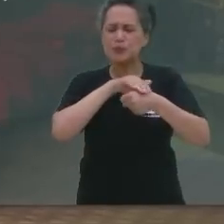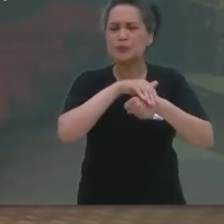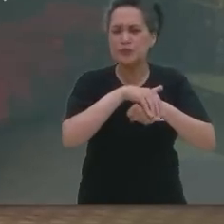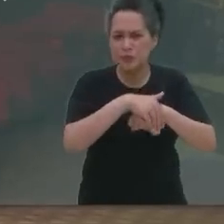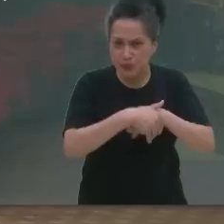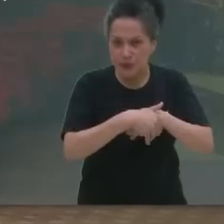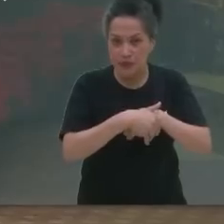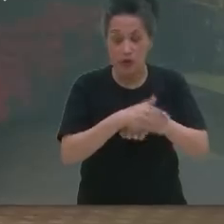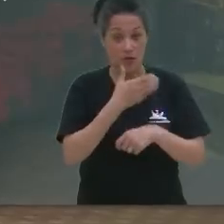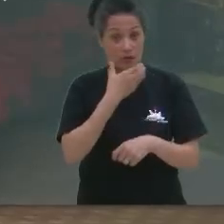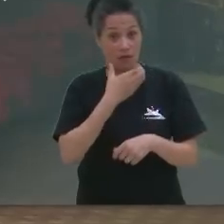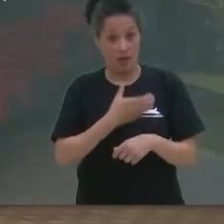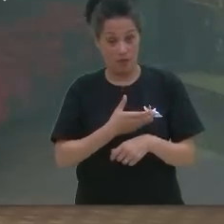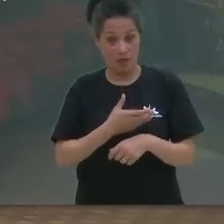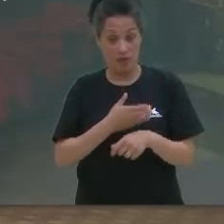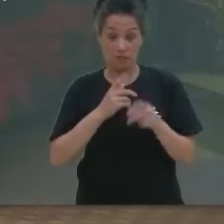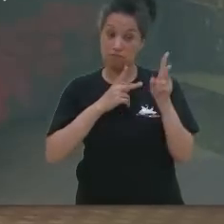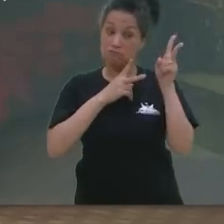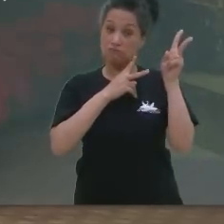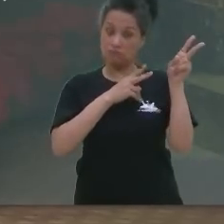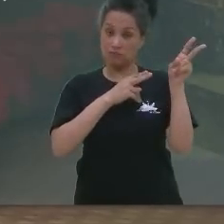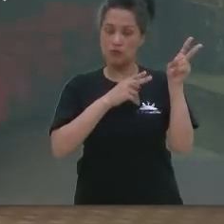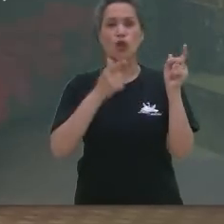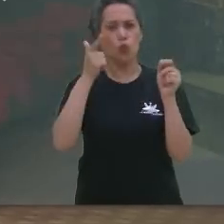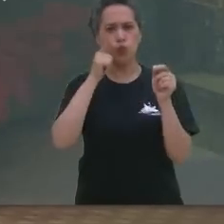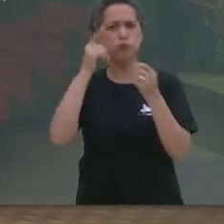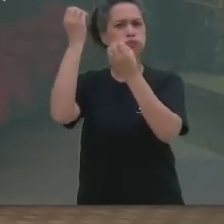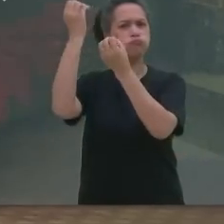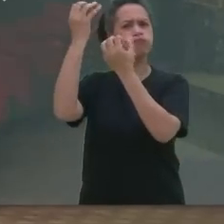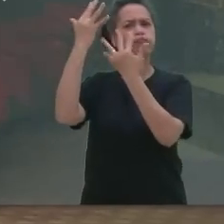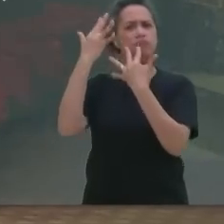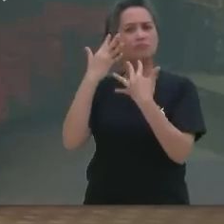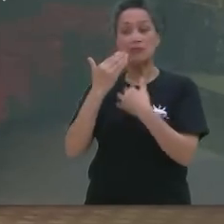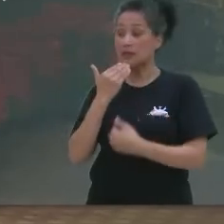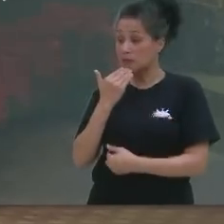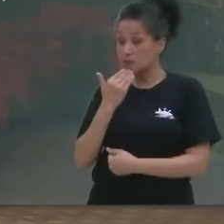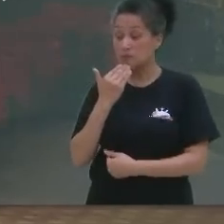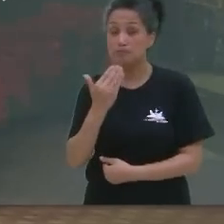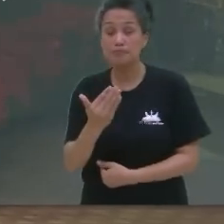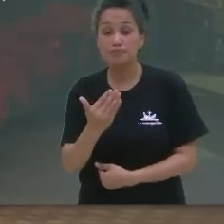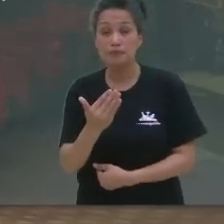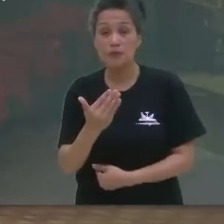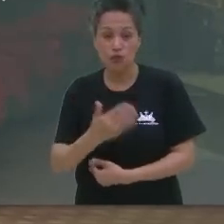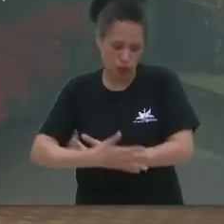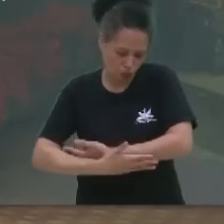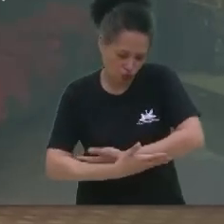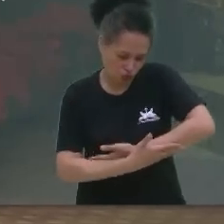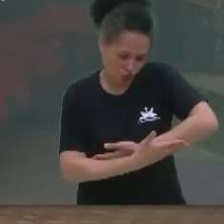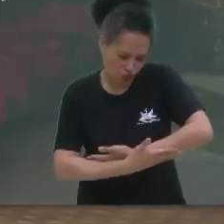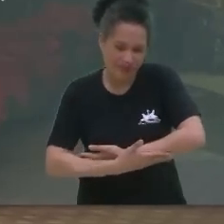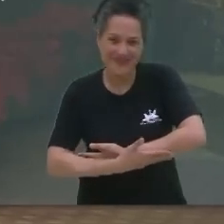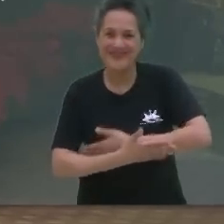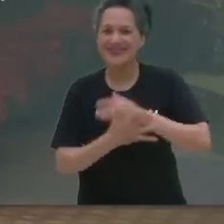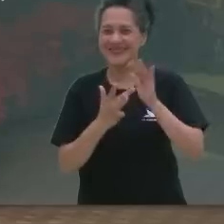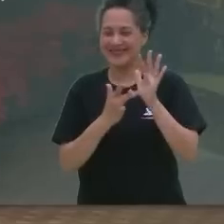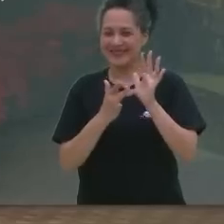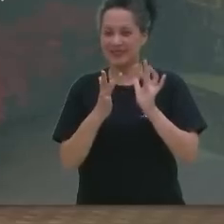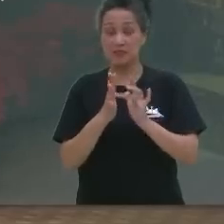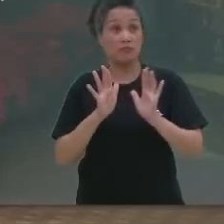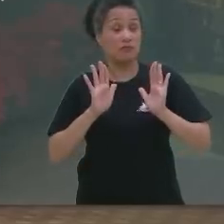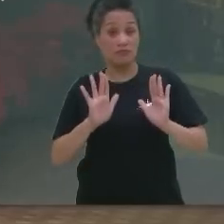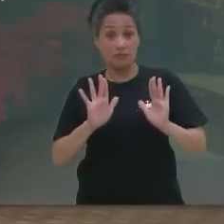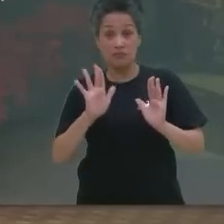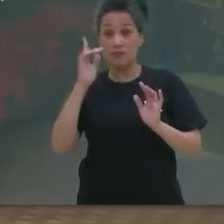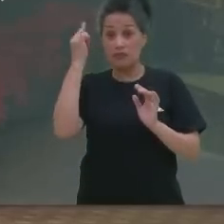graça do menino Jesus. E ela pediu ao menino Jesus. Bom, se os santos assim o